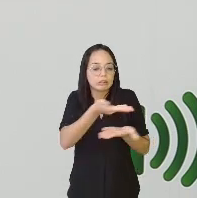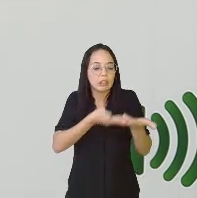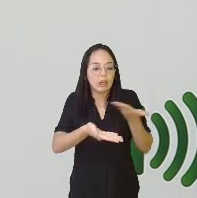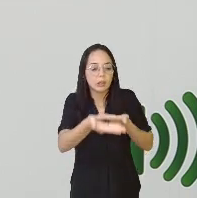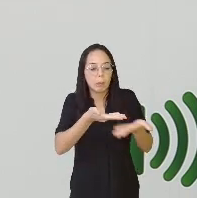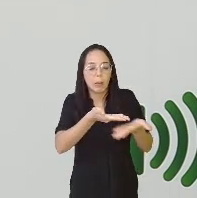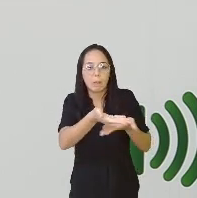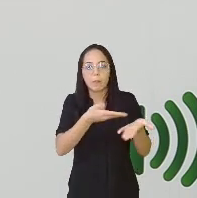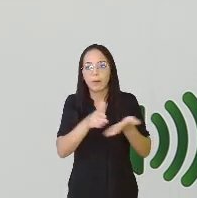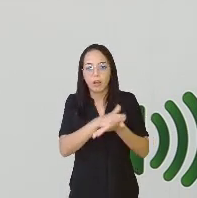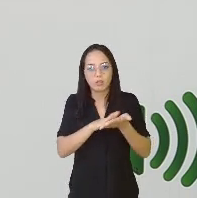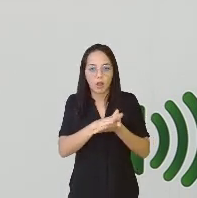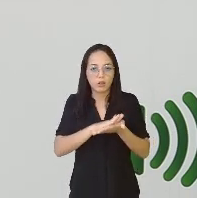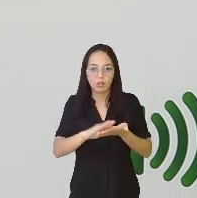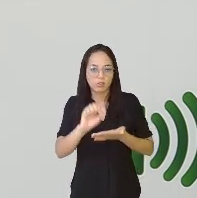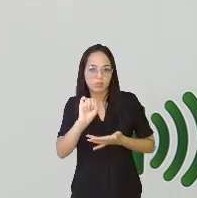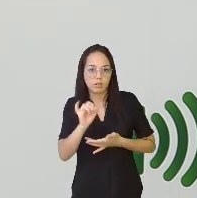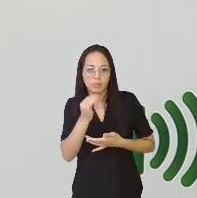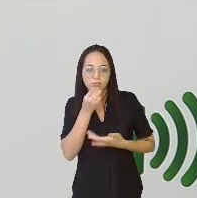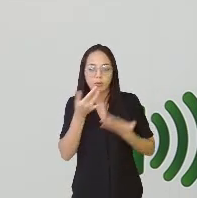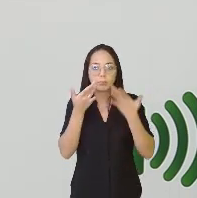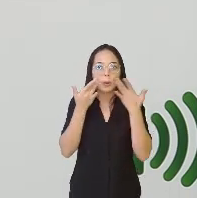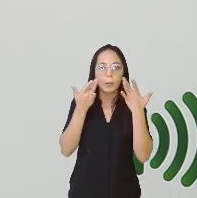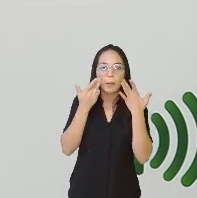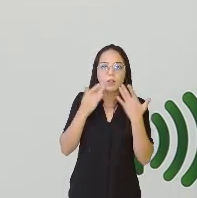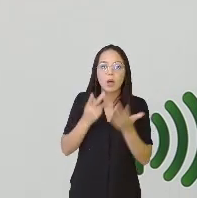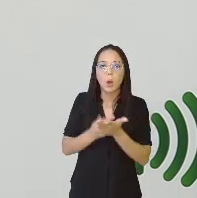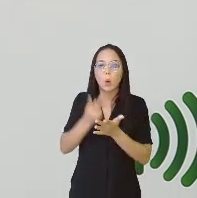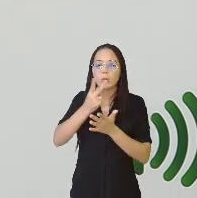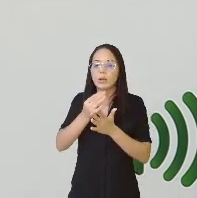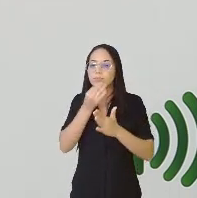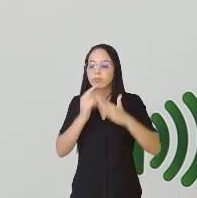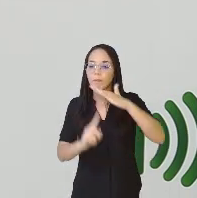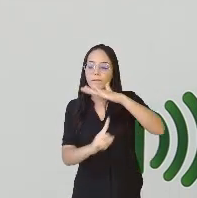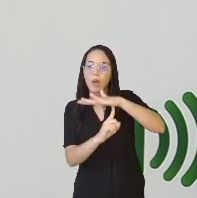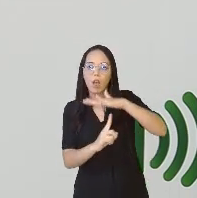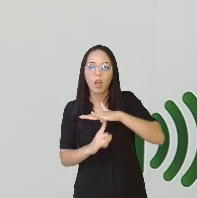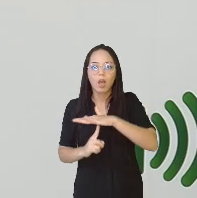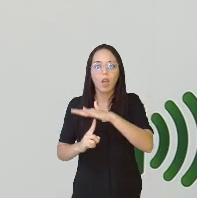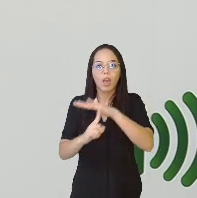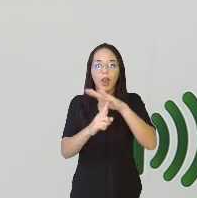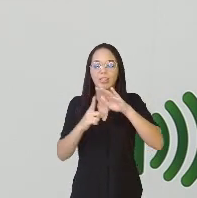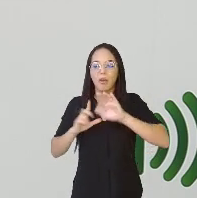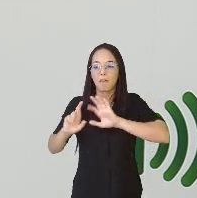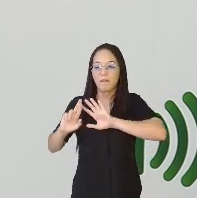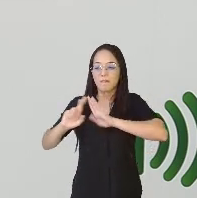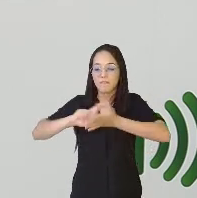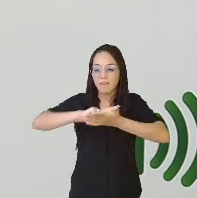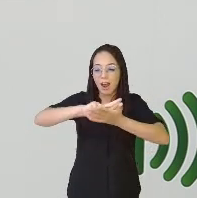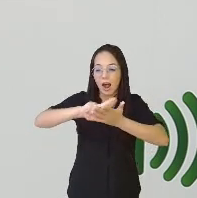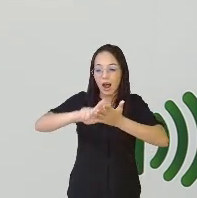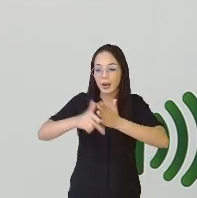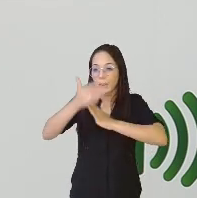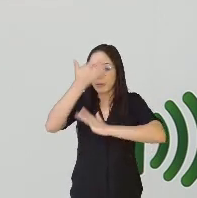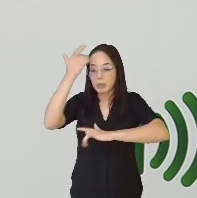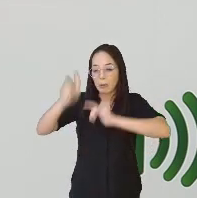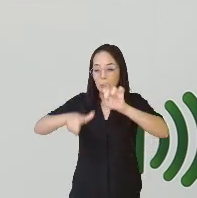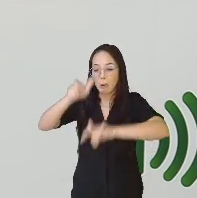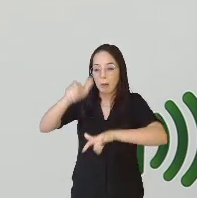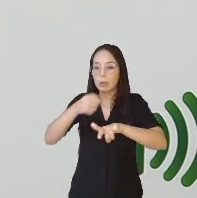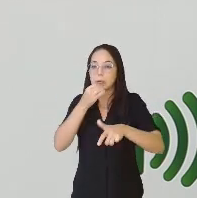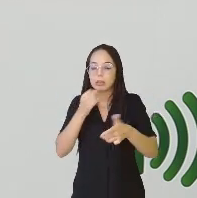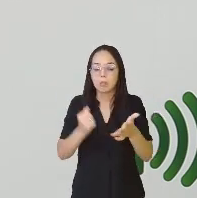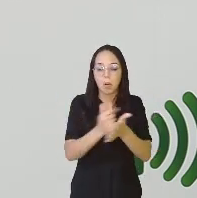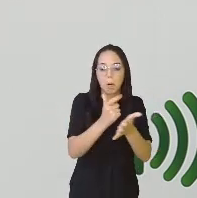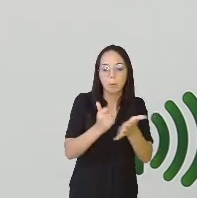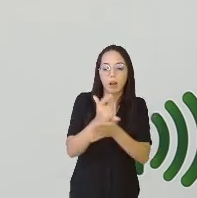Por exemplo, se numa peça a cena se dá numa feira livre, por exemplo, vão ter vários figurantes ali, como que fossem